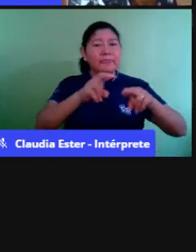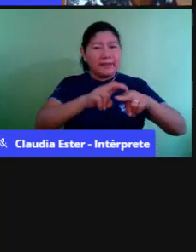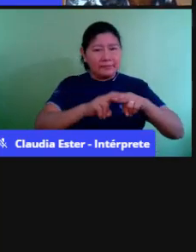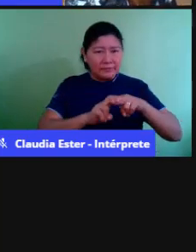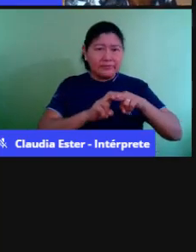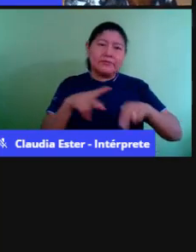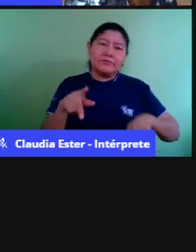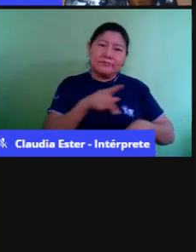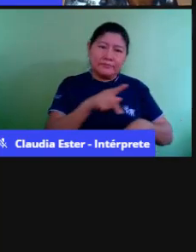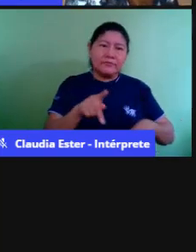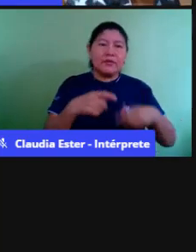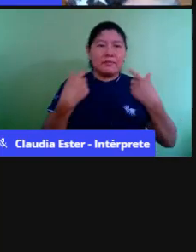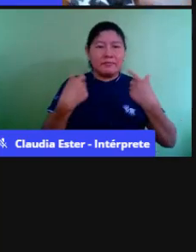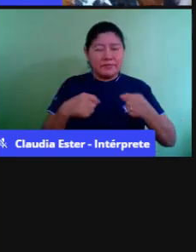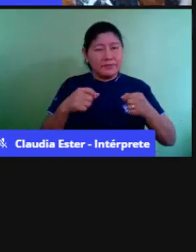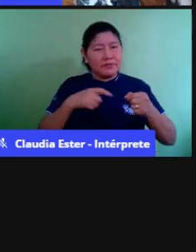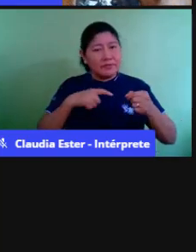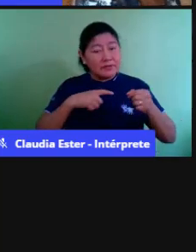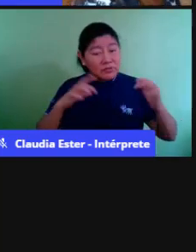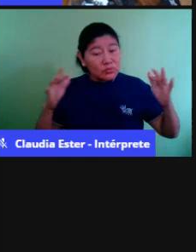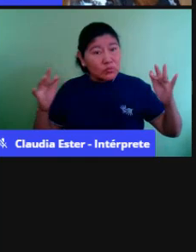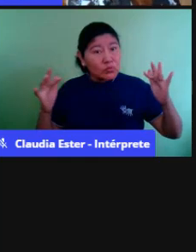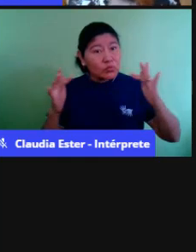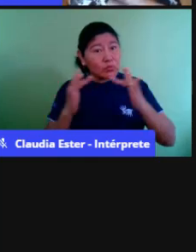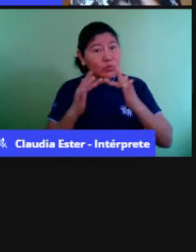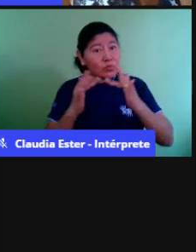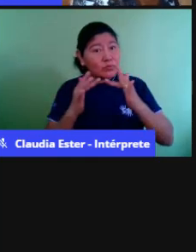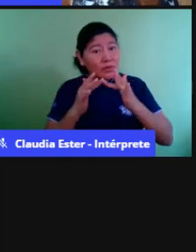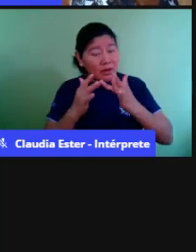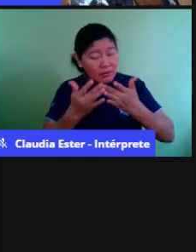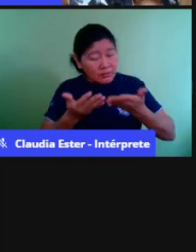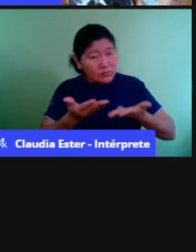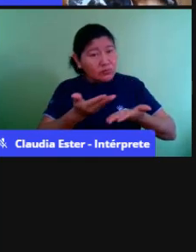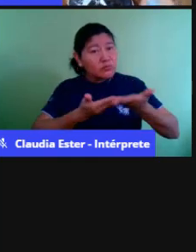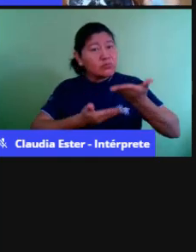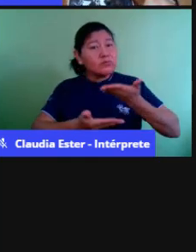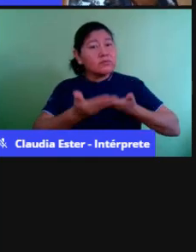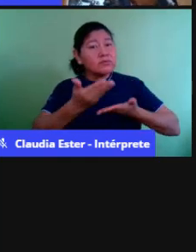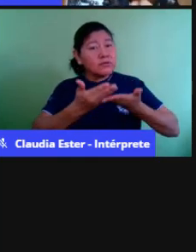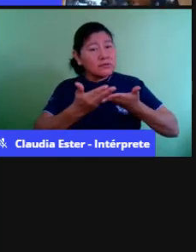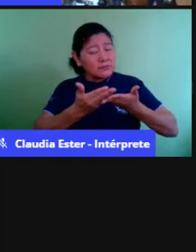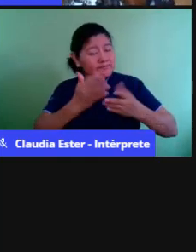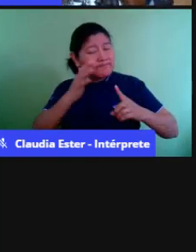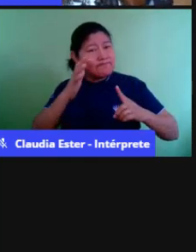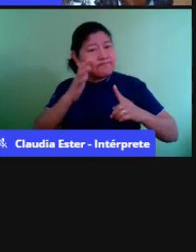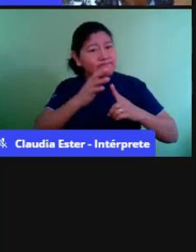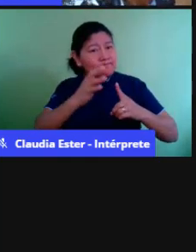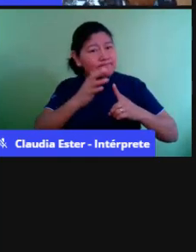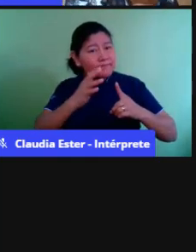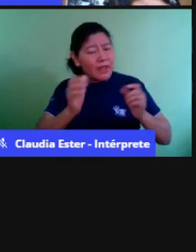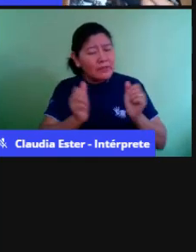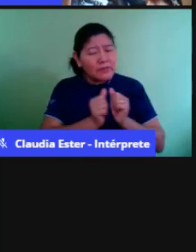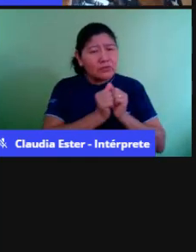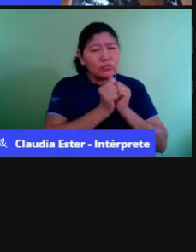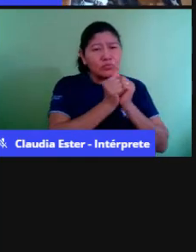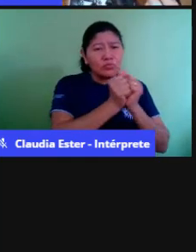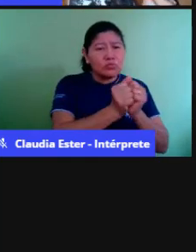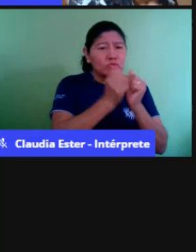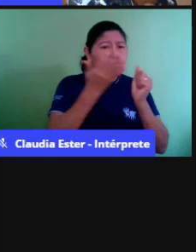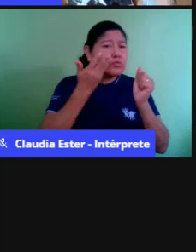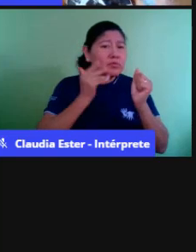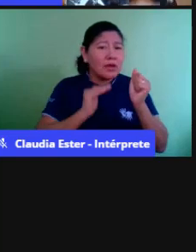precisa ter essa relação de acolhimento, de incentivo, de acompanhamento da criança. Ele